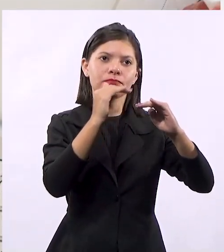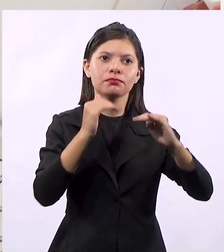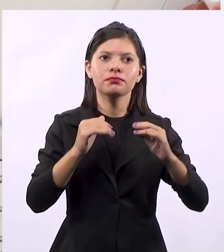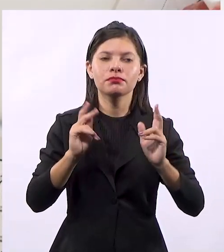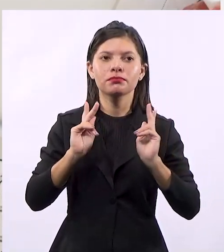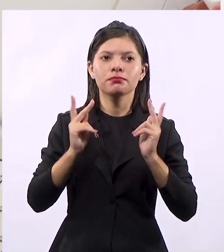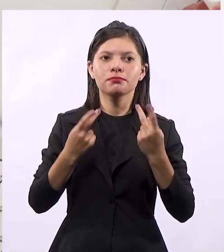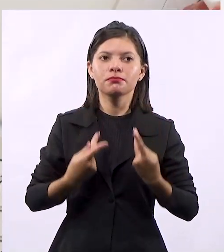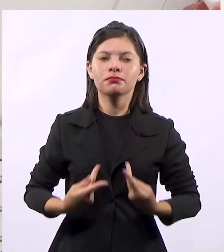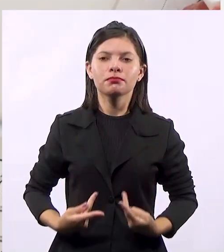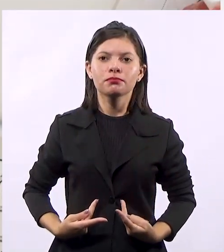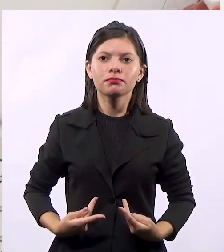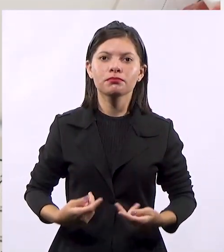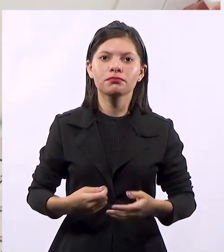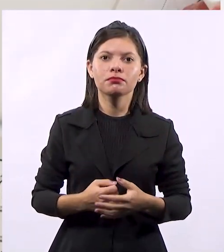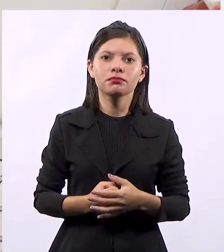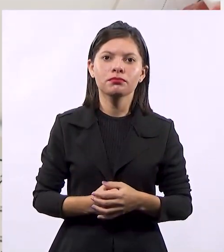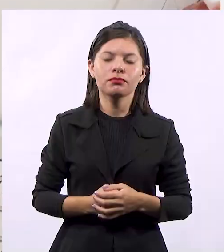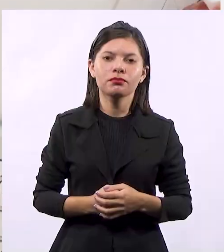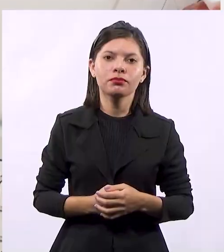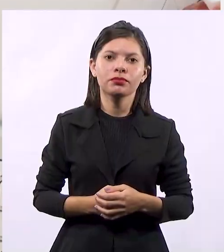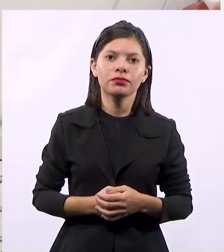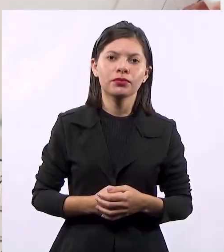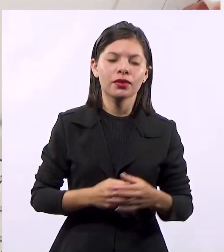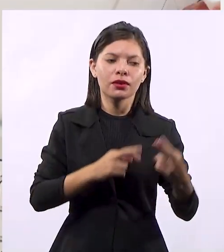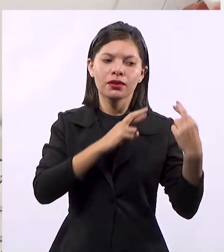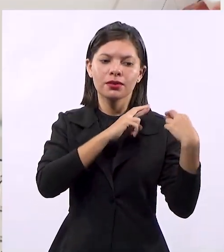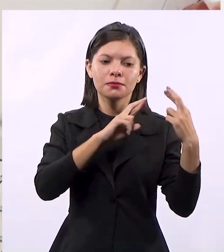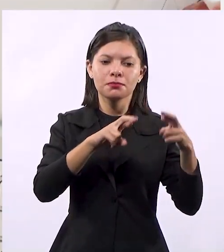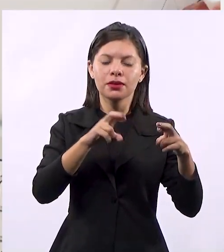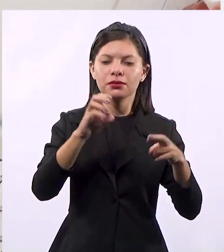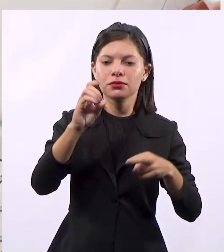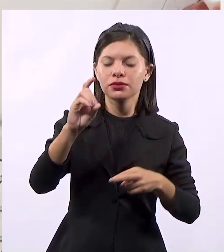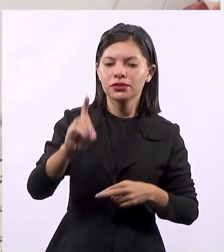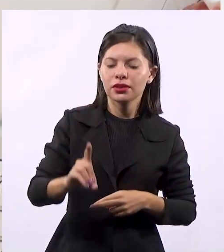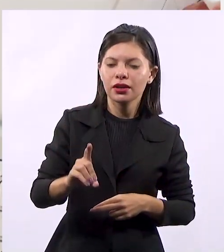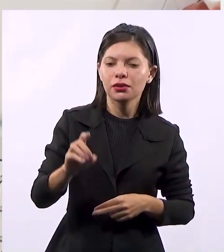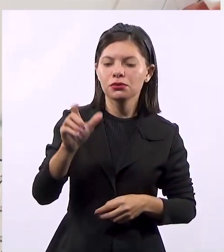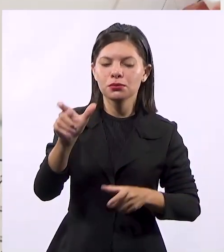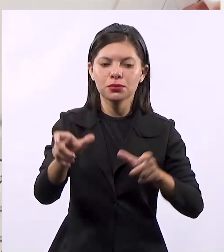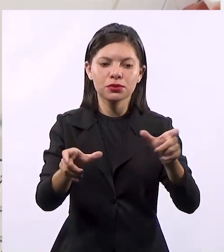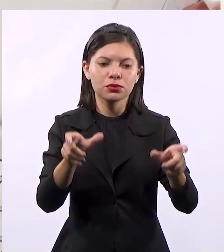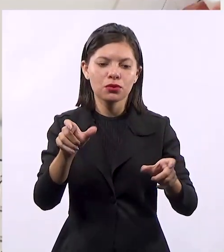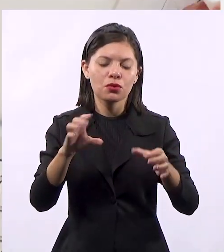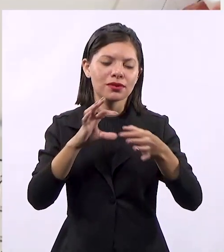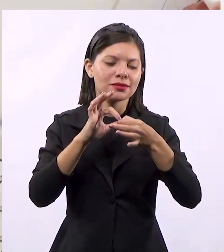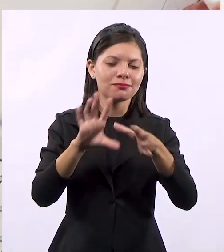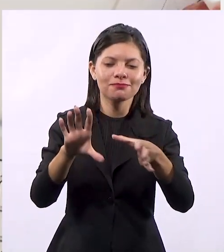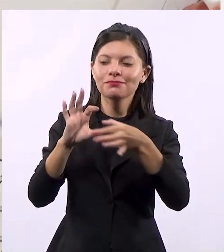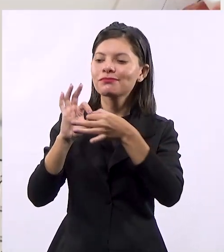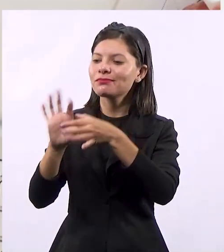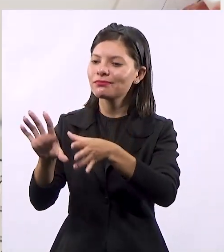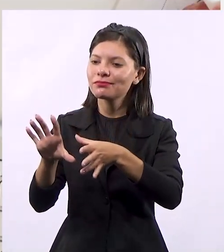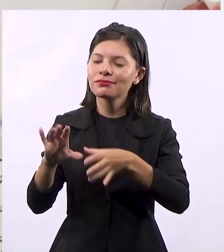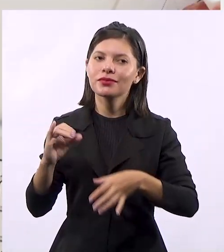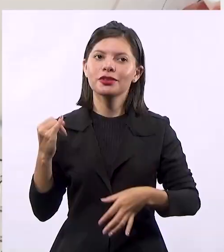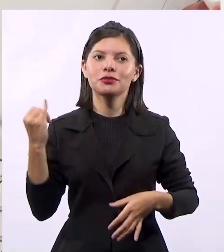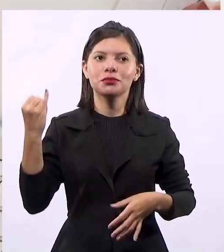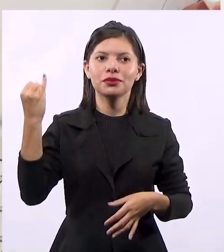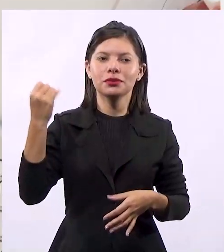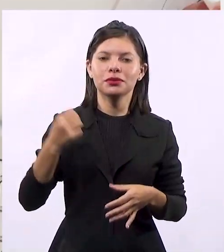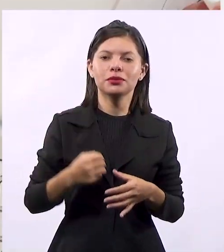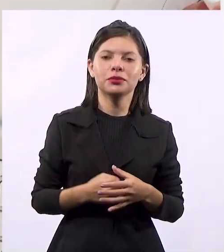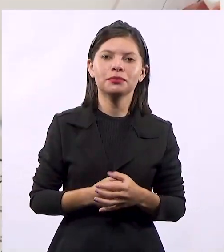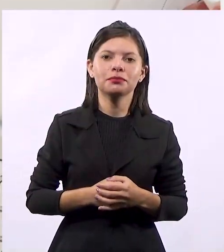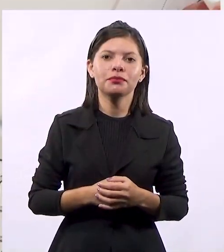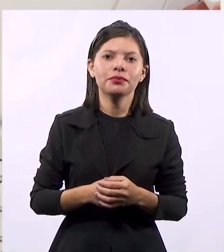instrução superior, esta baseada no mérito. A instrução será orientada no sentido do